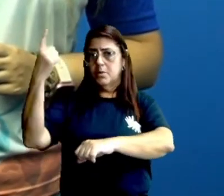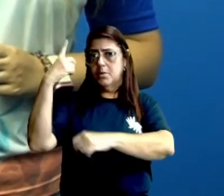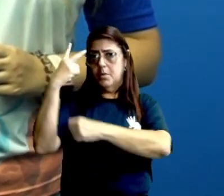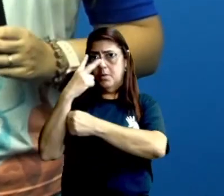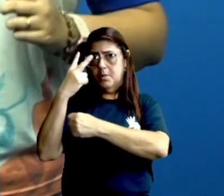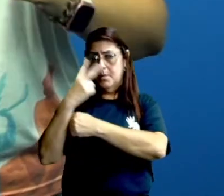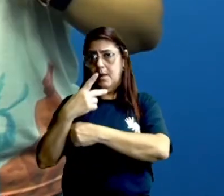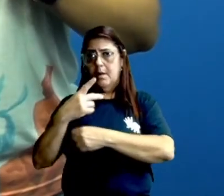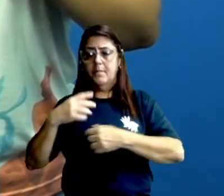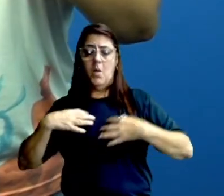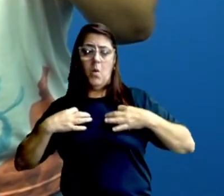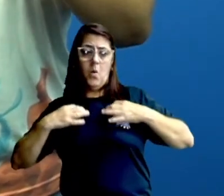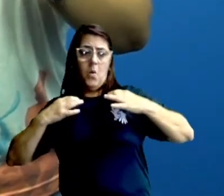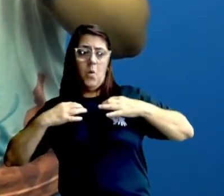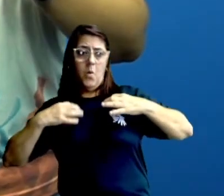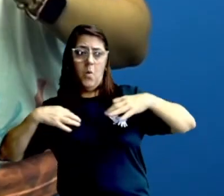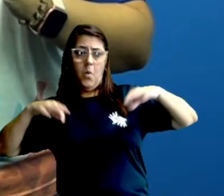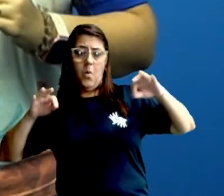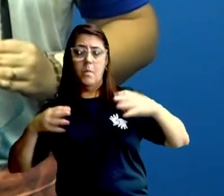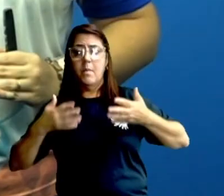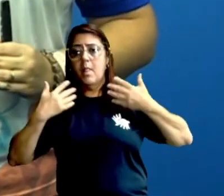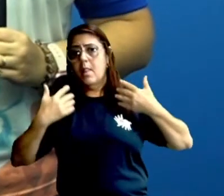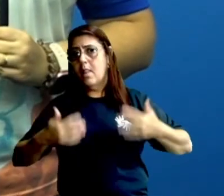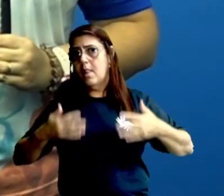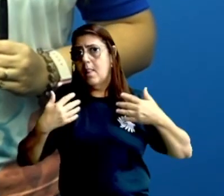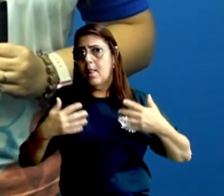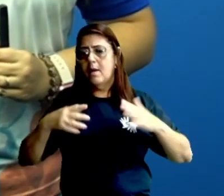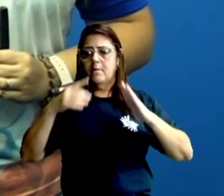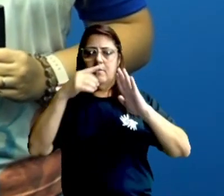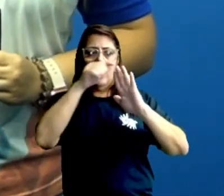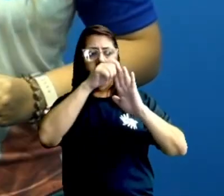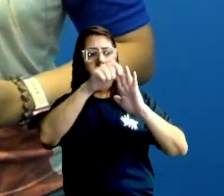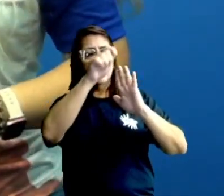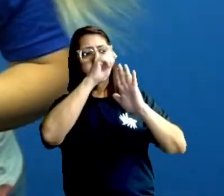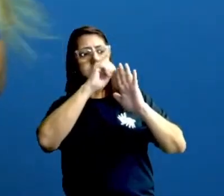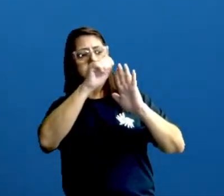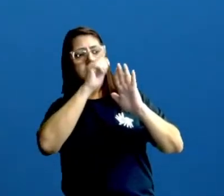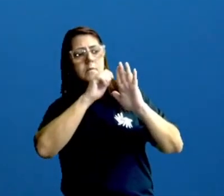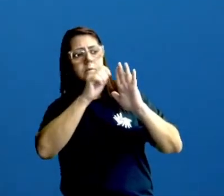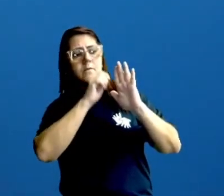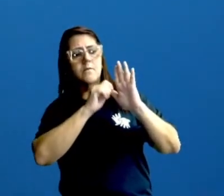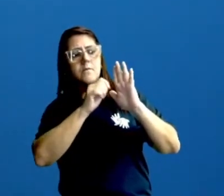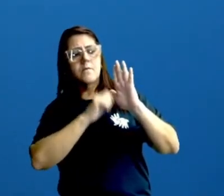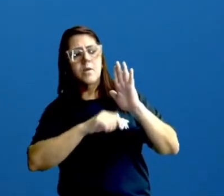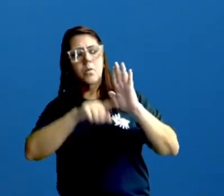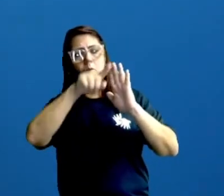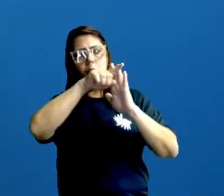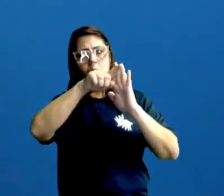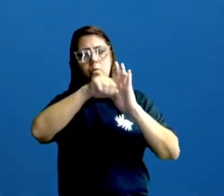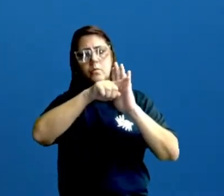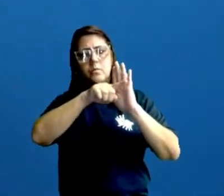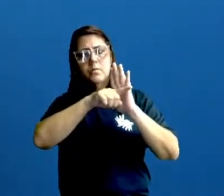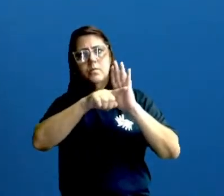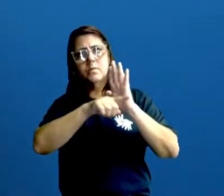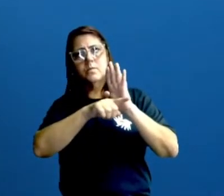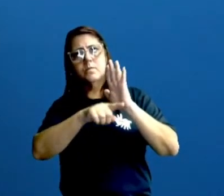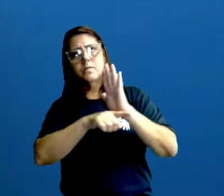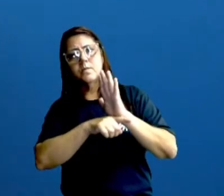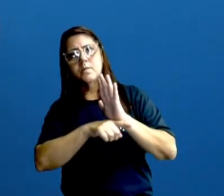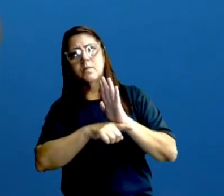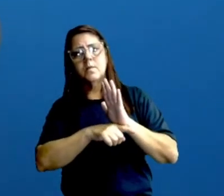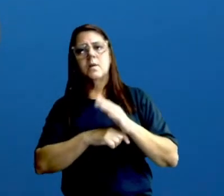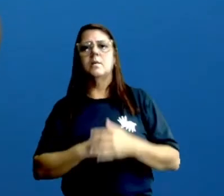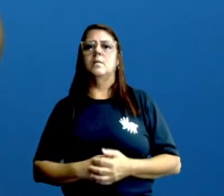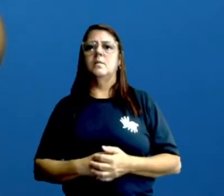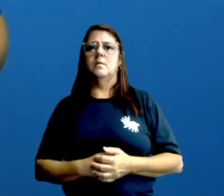de sol. Então você vai listando, ou seja, escrevendo as palavras uma embaixo da outra, seguindo